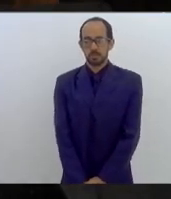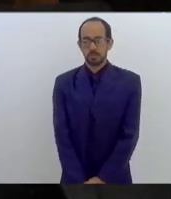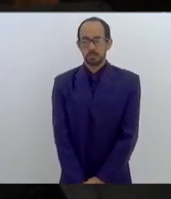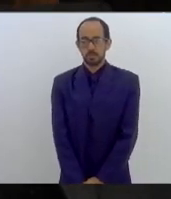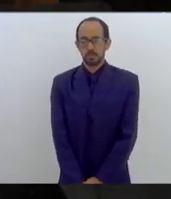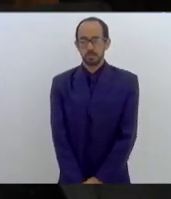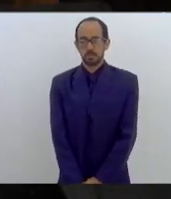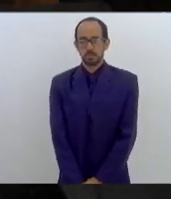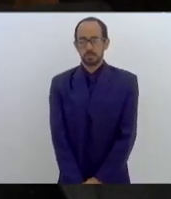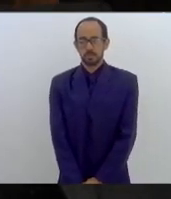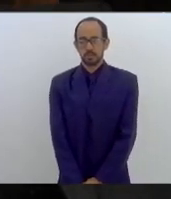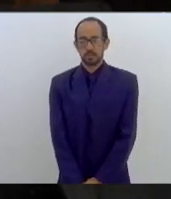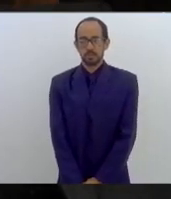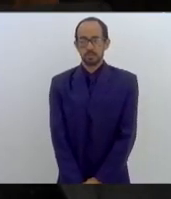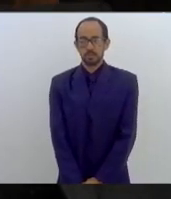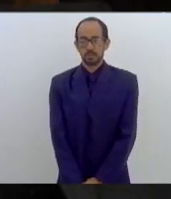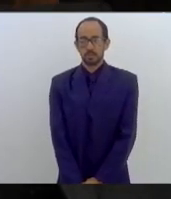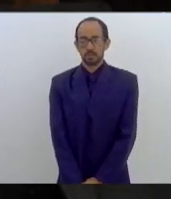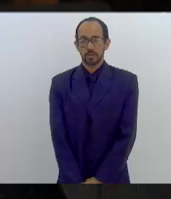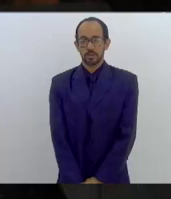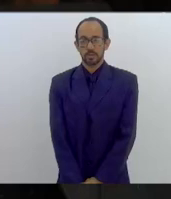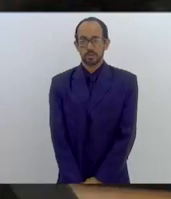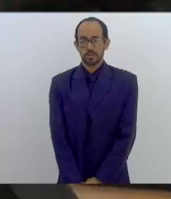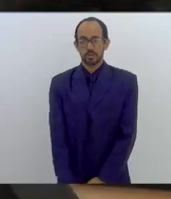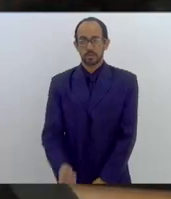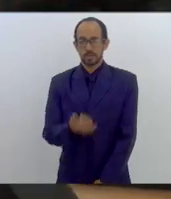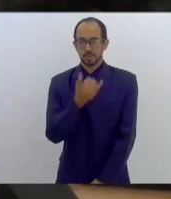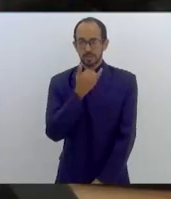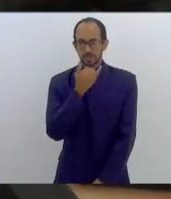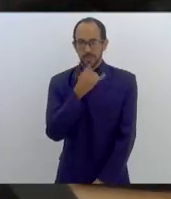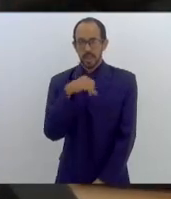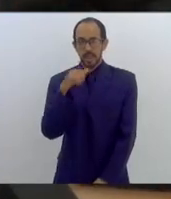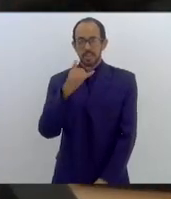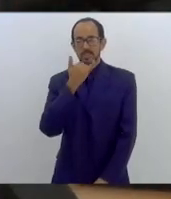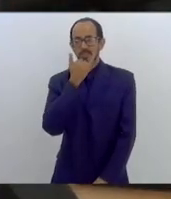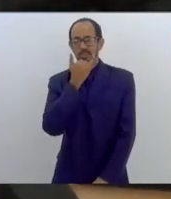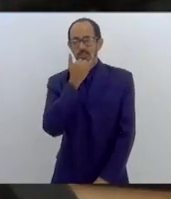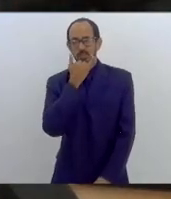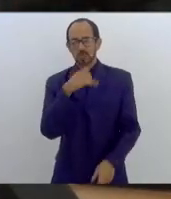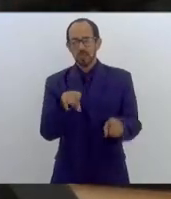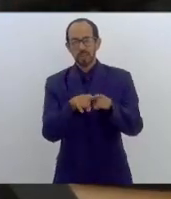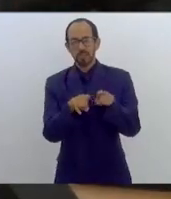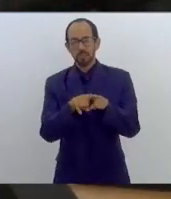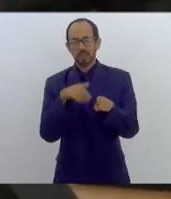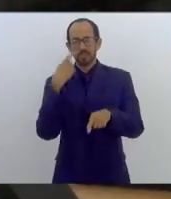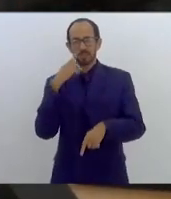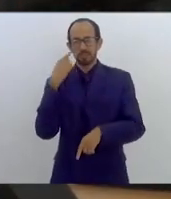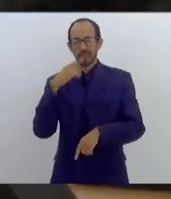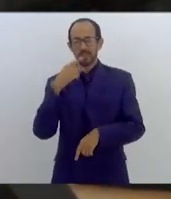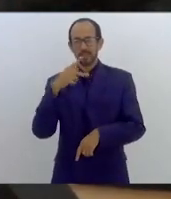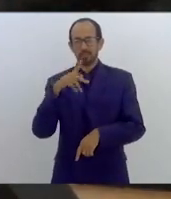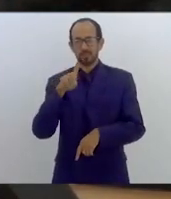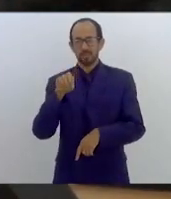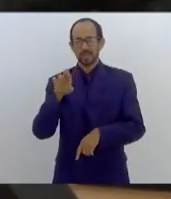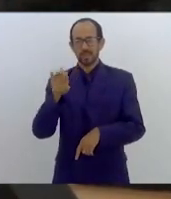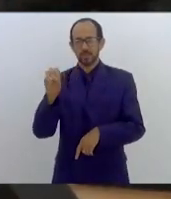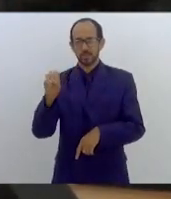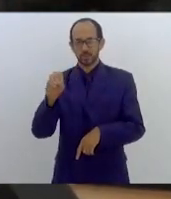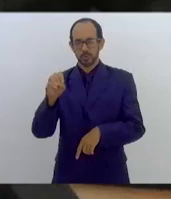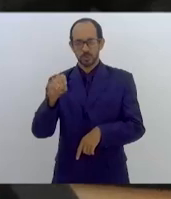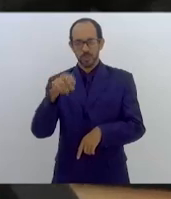Desculpe, mas é que eu não estou vendo. Cadê? Deputado Pedro Brazão. Desculpe, porque a visão não dava para chegar